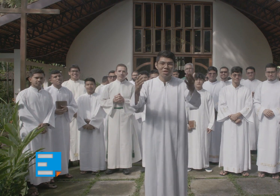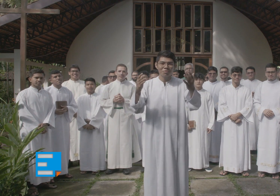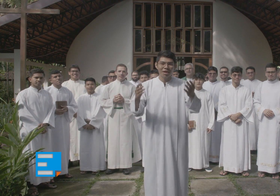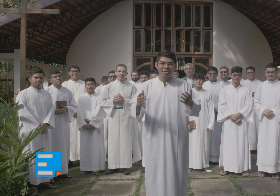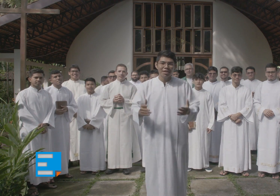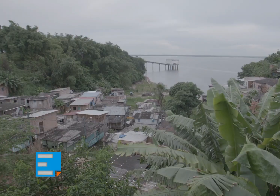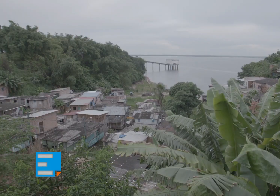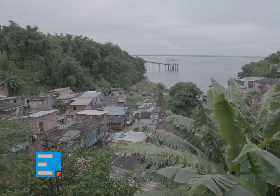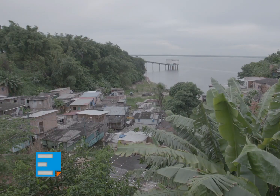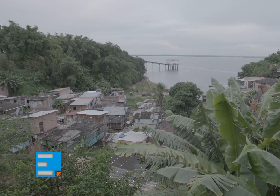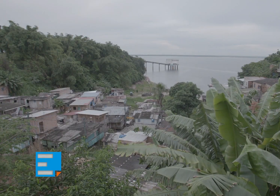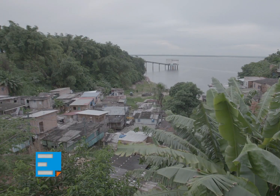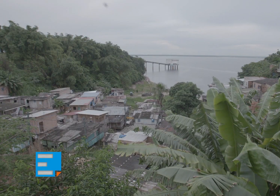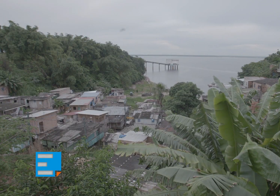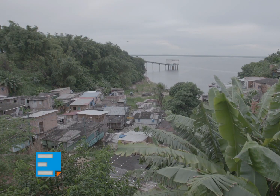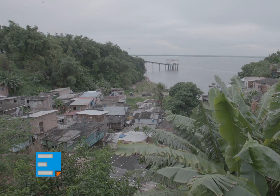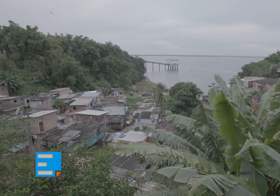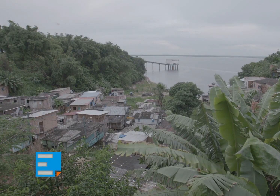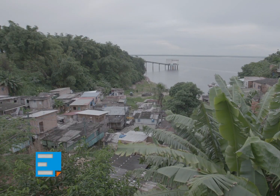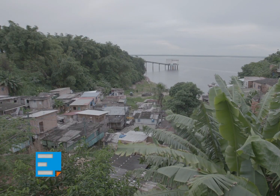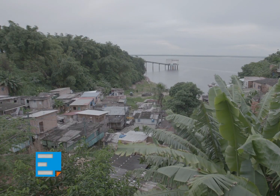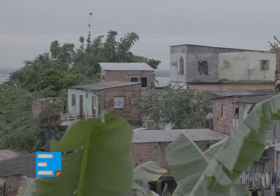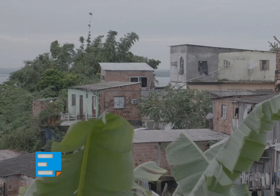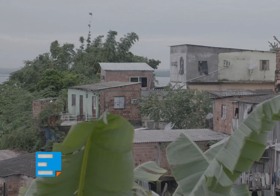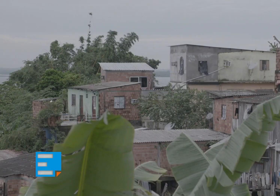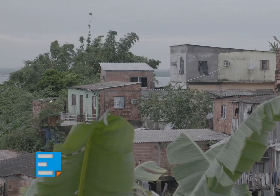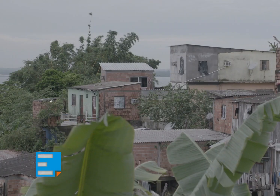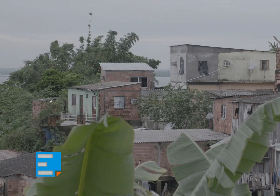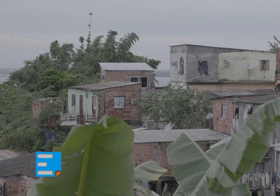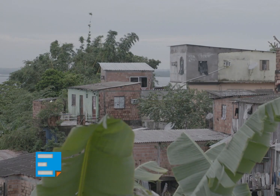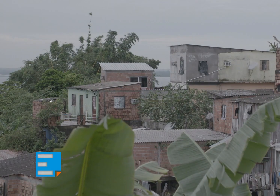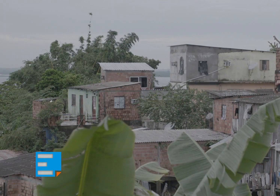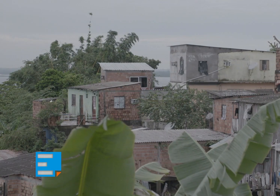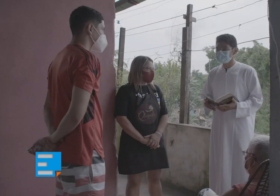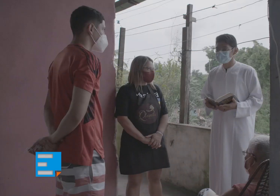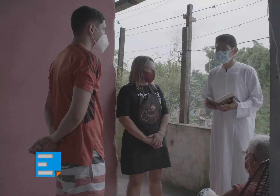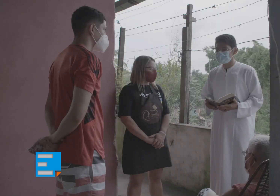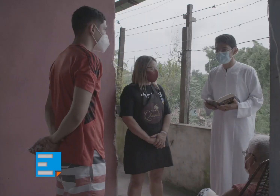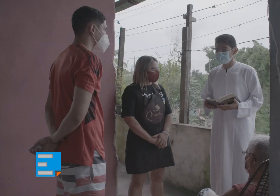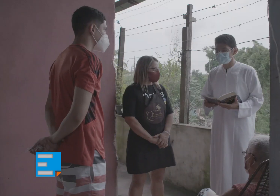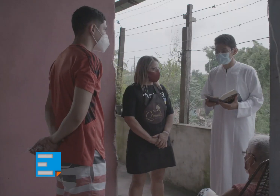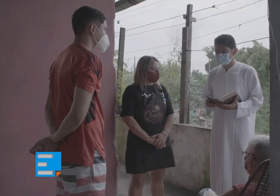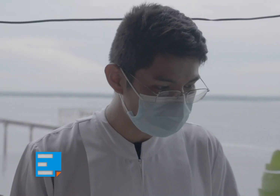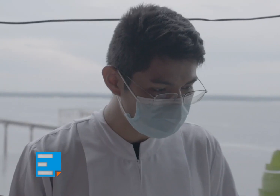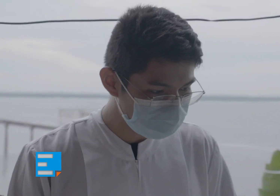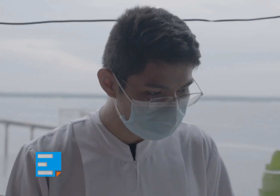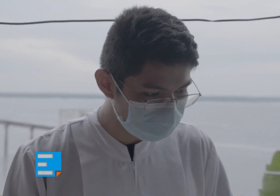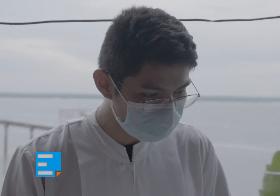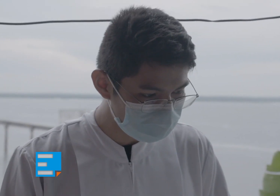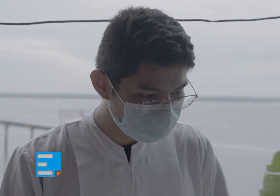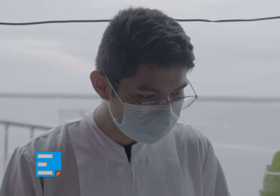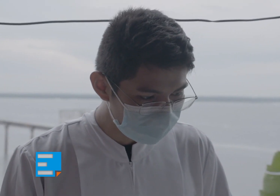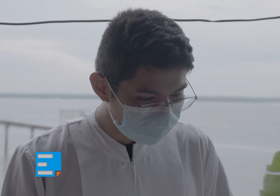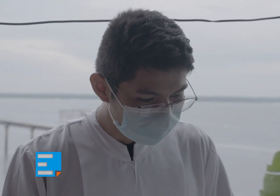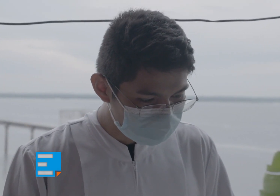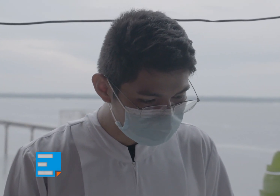por nos ajudarem e queria pedir também que continuem nos ajudando para que cada vez mais tenhamos padres para a nossa Amazônia, para o mundo todo,